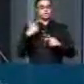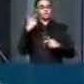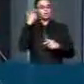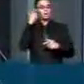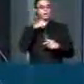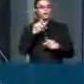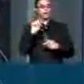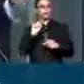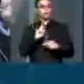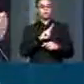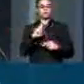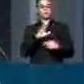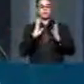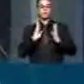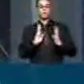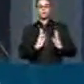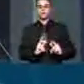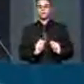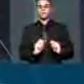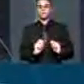seu nome limpo para poder